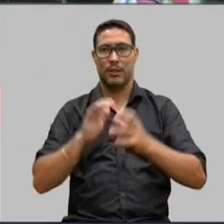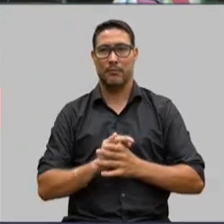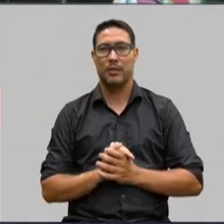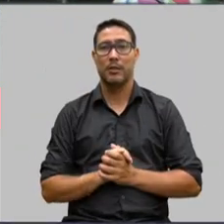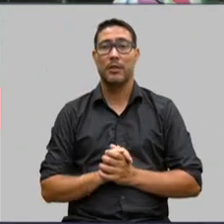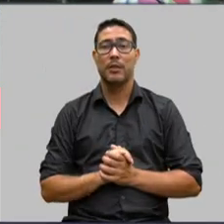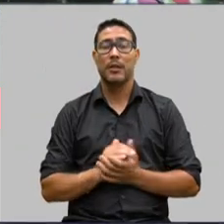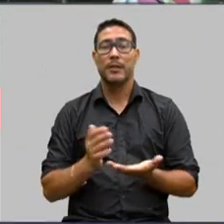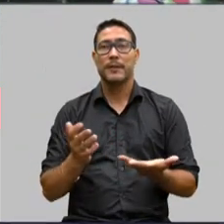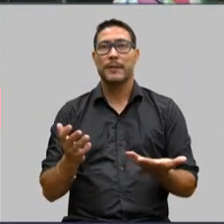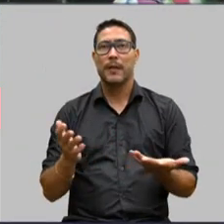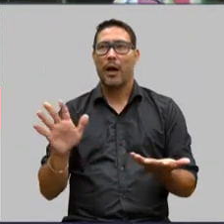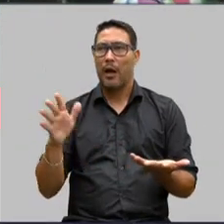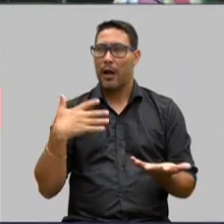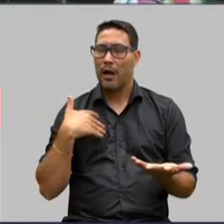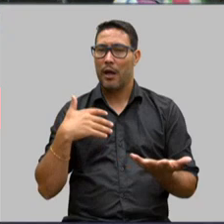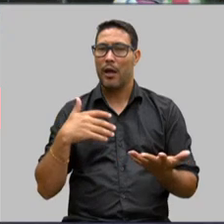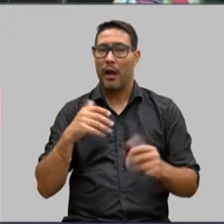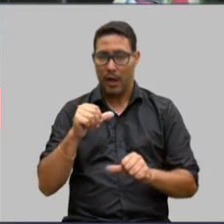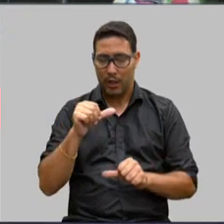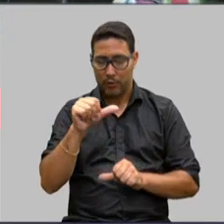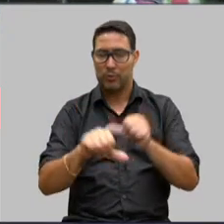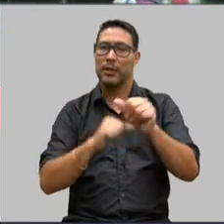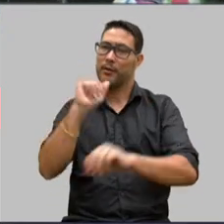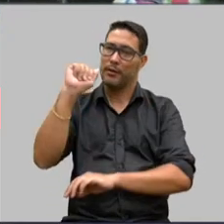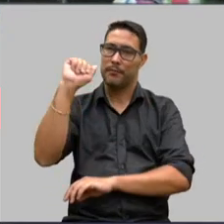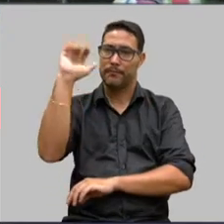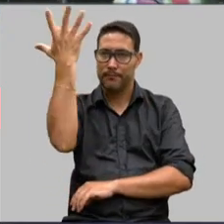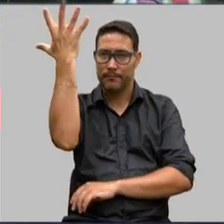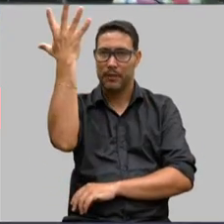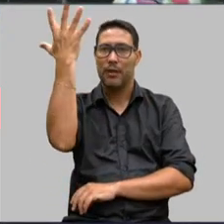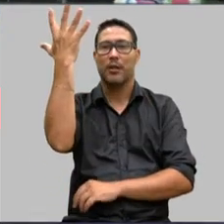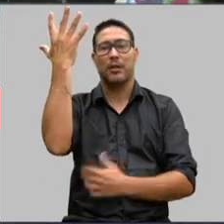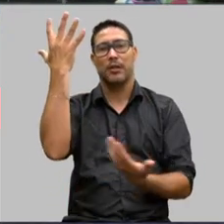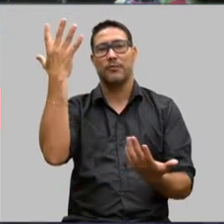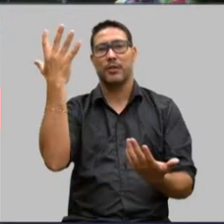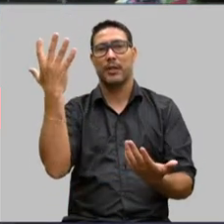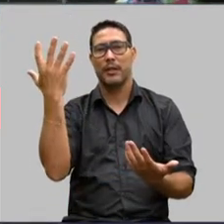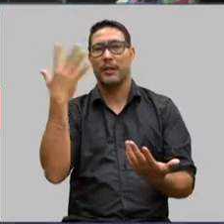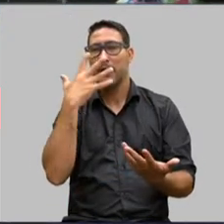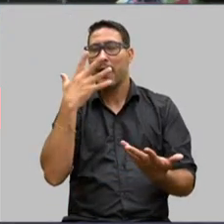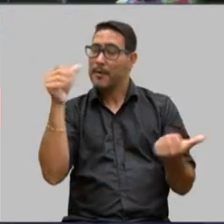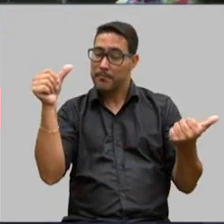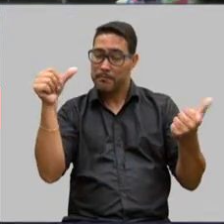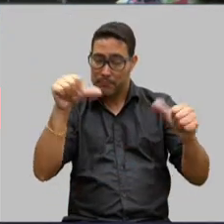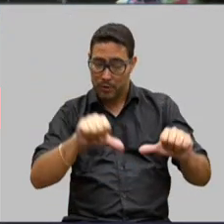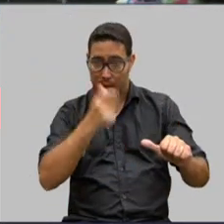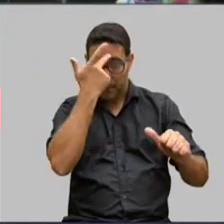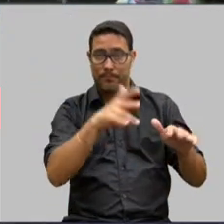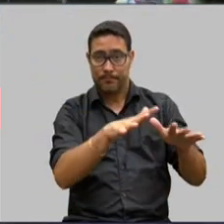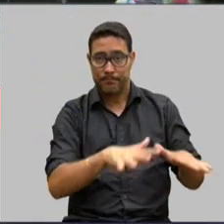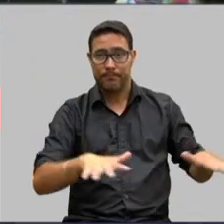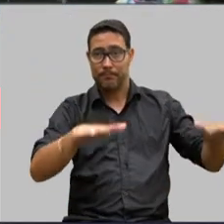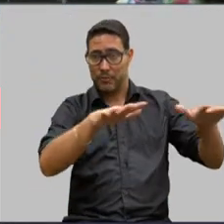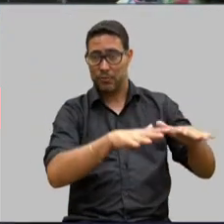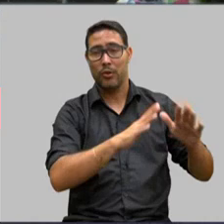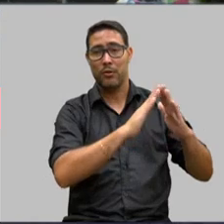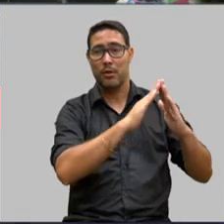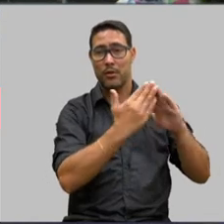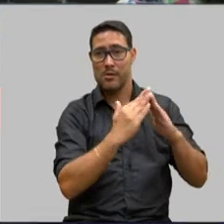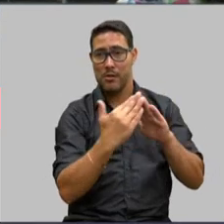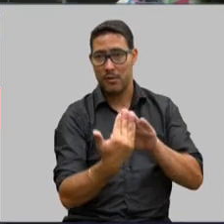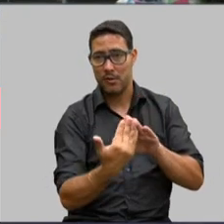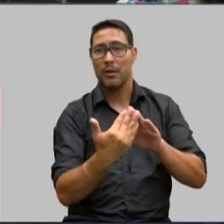os efeitos das mudanças climáticas serão sentidos primeiro pelos mais vulneráveis. Né? E é importante que